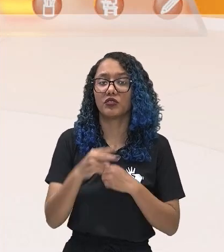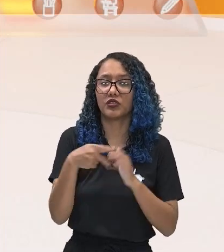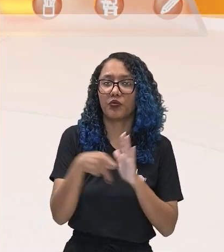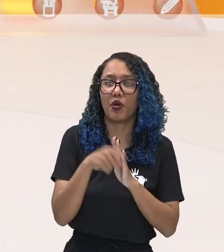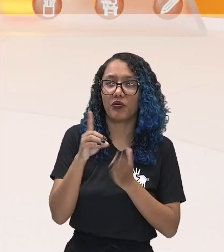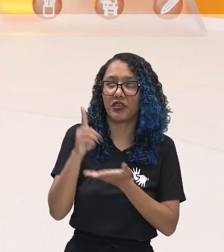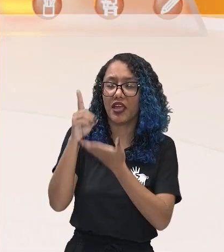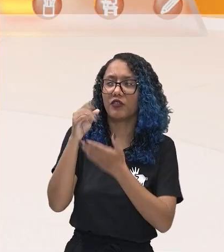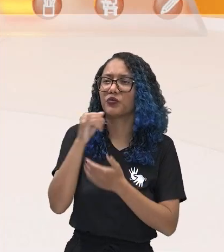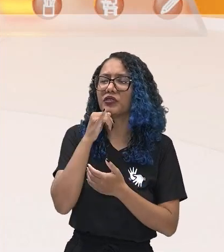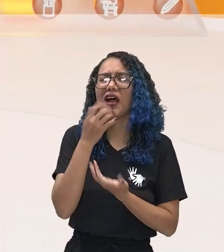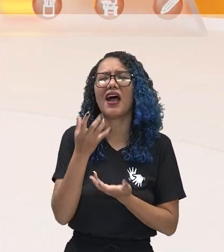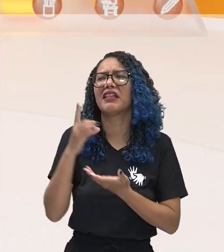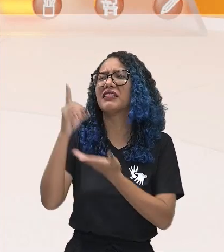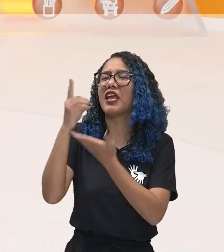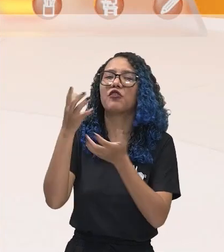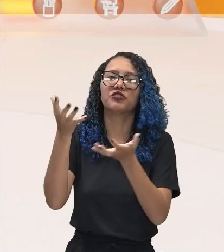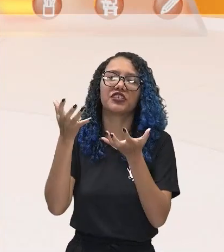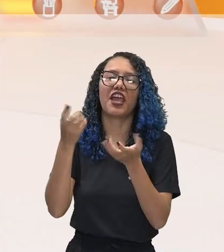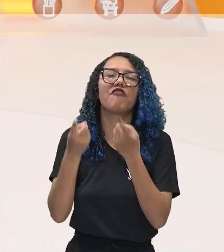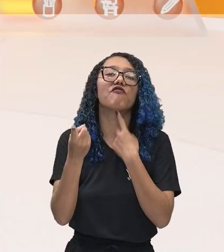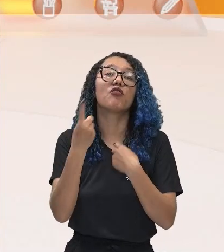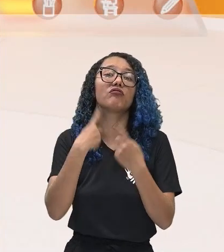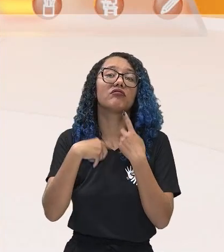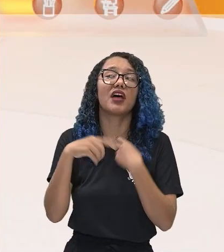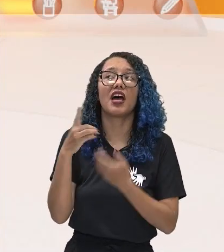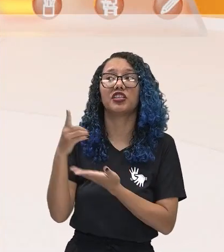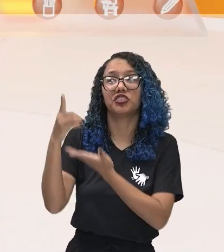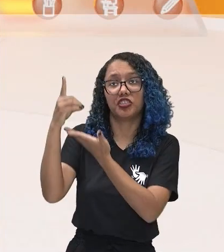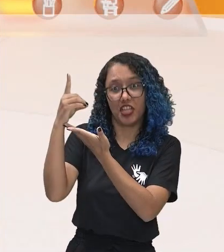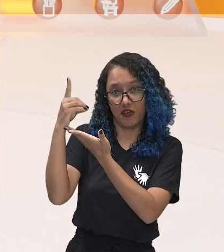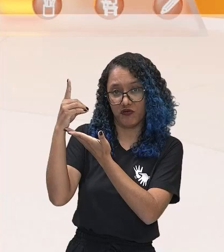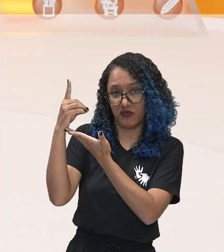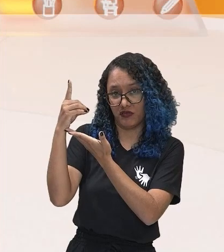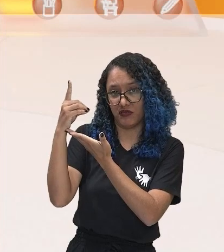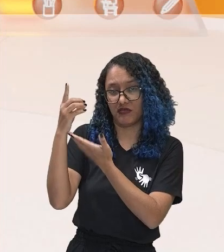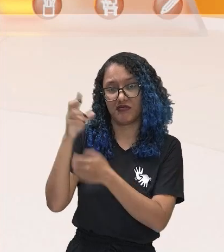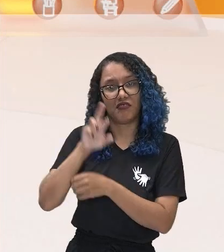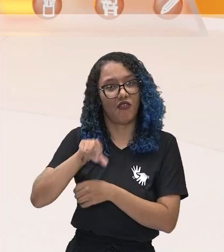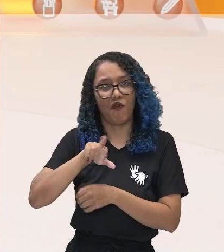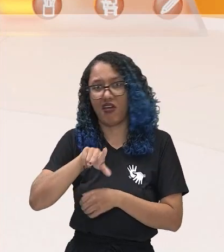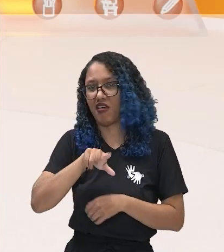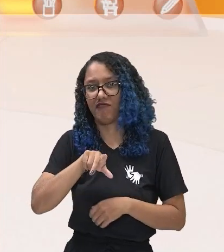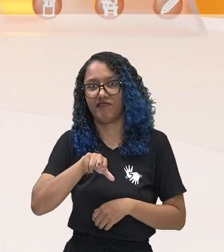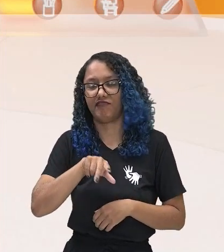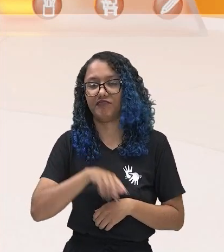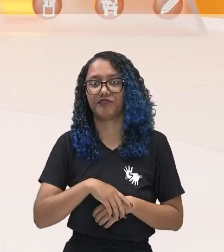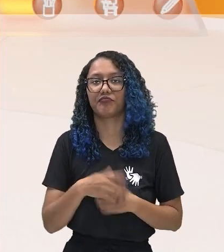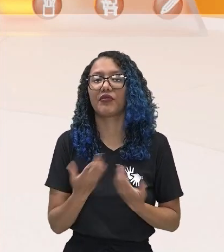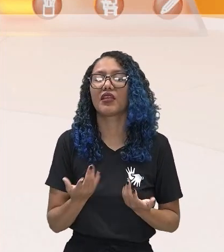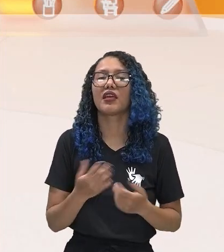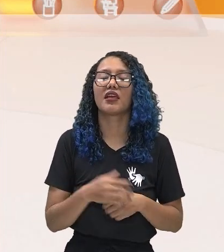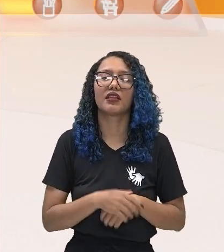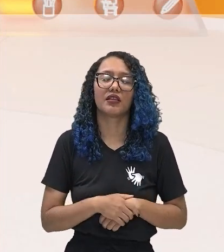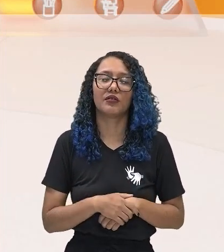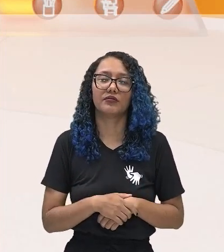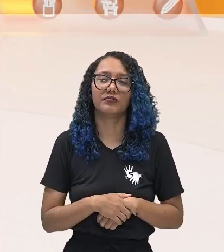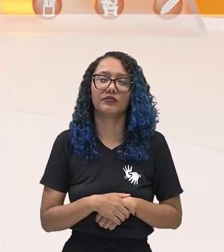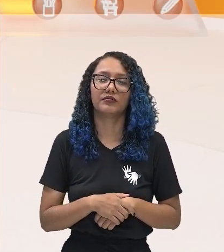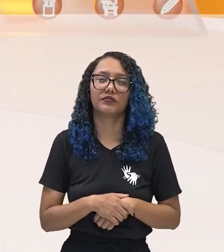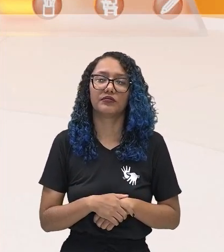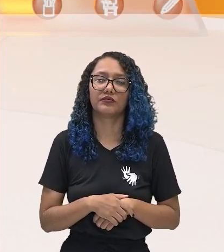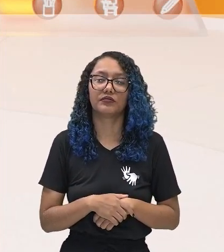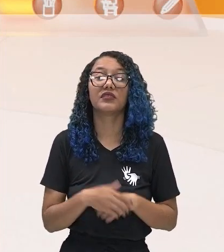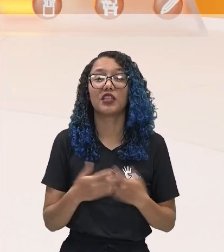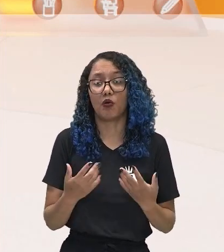quem quis assim. Isso é a vontade de Deus. Olha só o que eu estou falando aqui. Nós estamos falando de um filósofo, por exemplo,